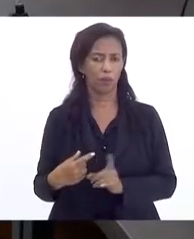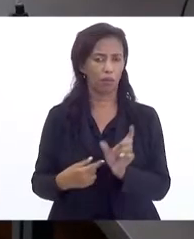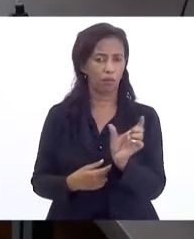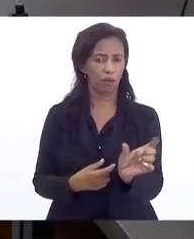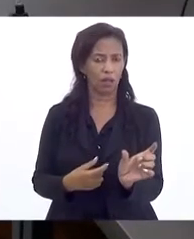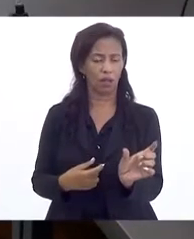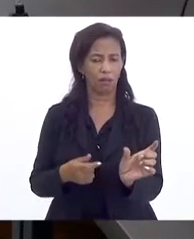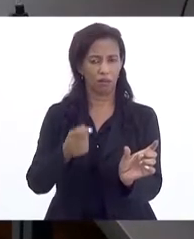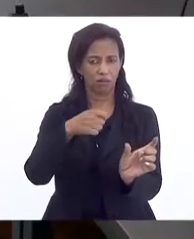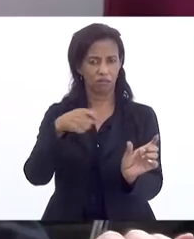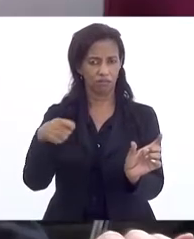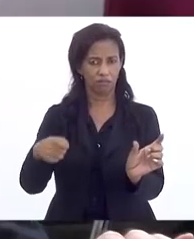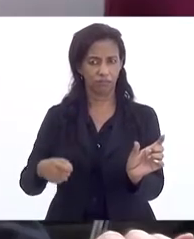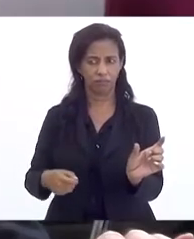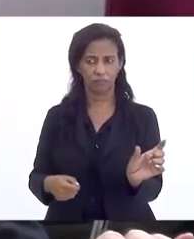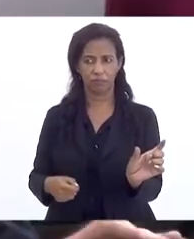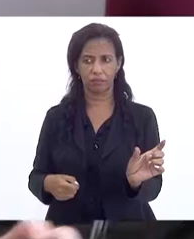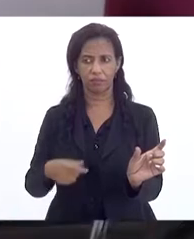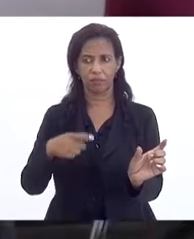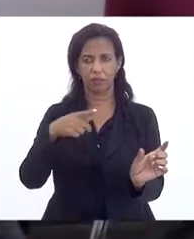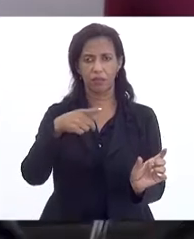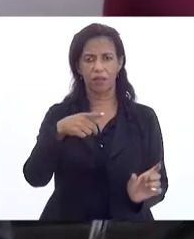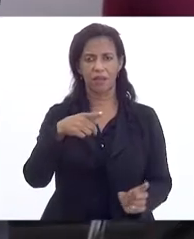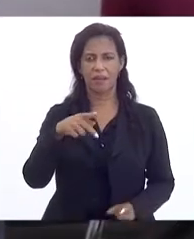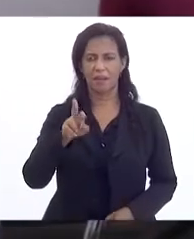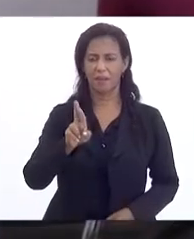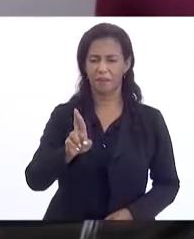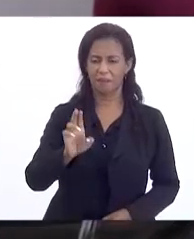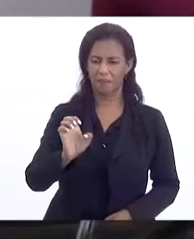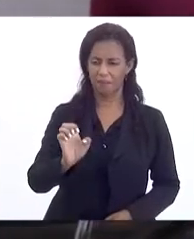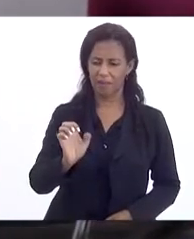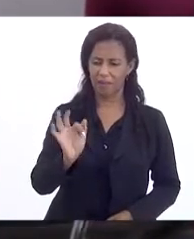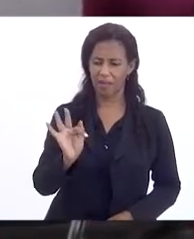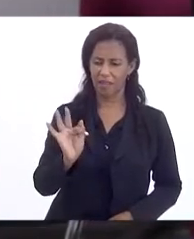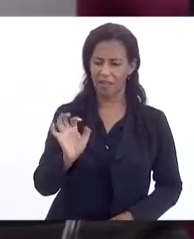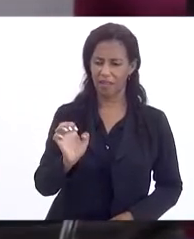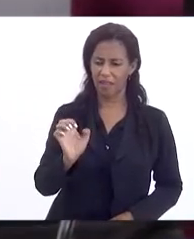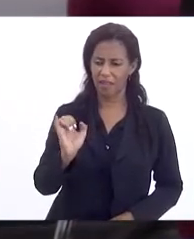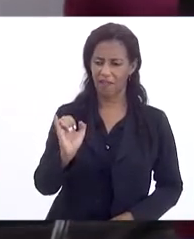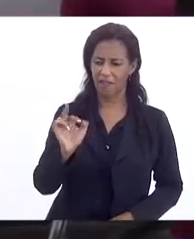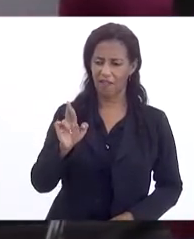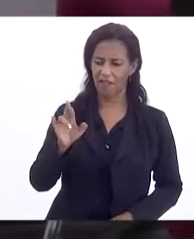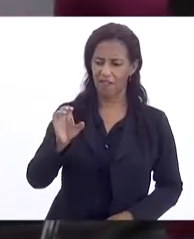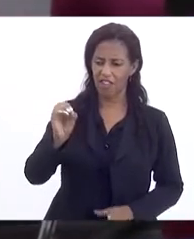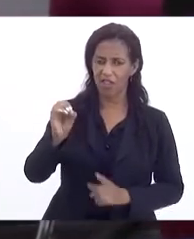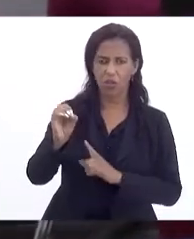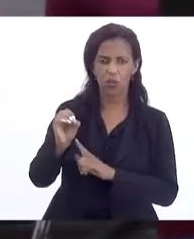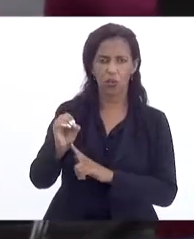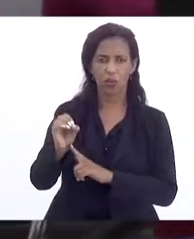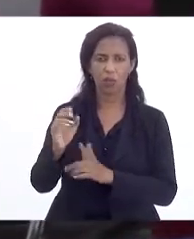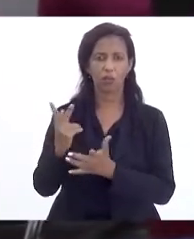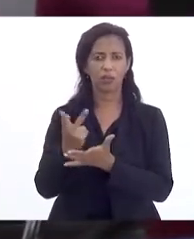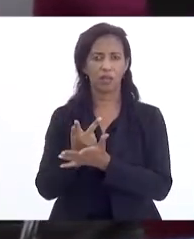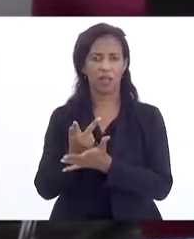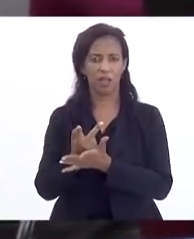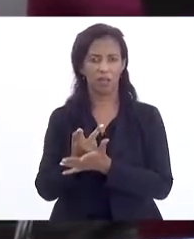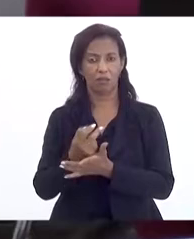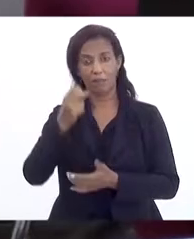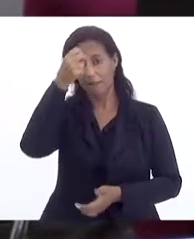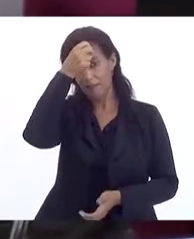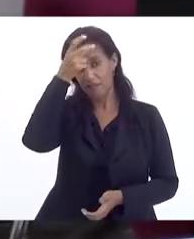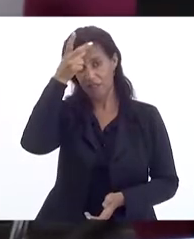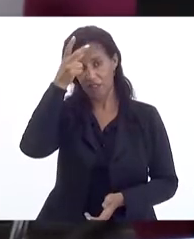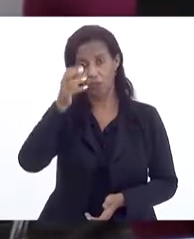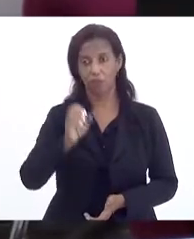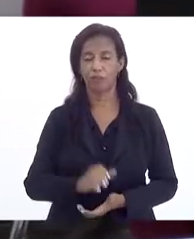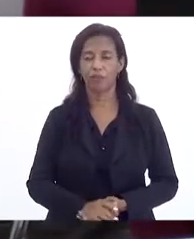está escrito aqui prefeiro, mas como na palavra nova é prefeito mesmo. Então, só para o senhor. O senhor,